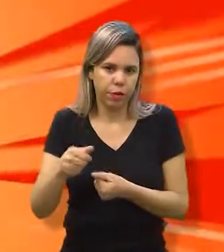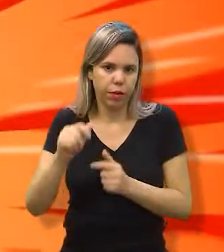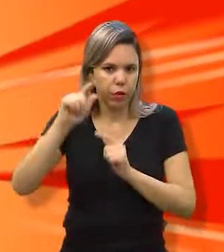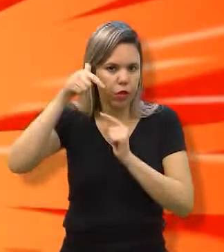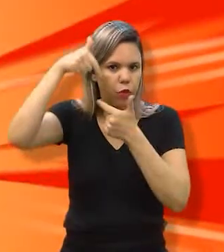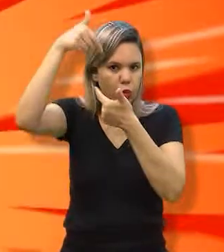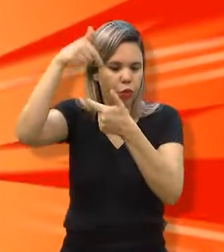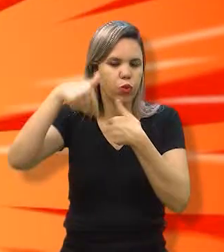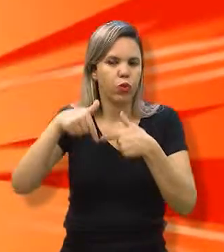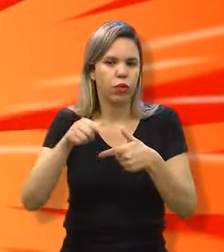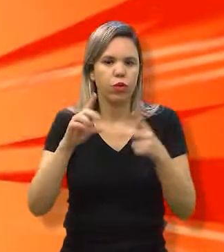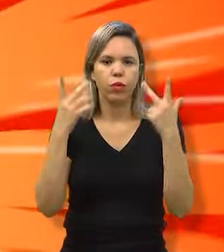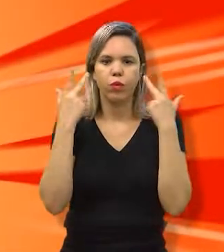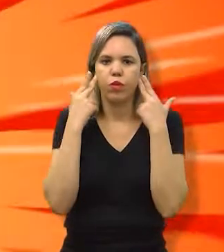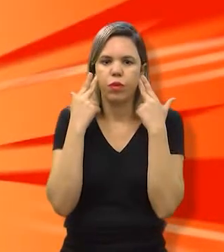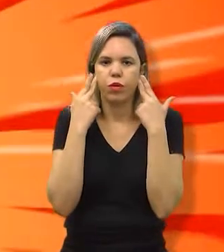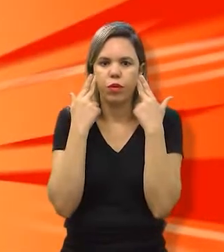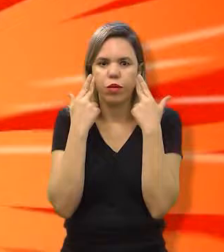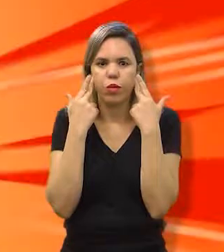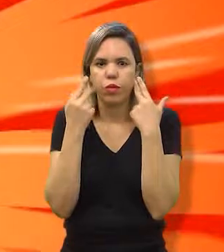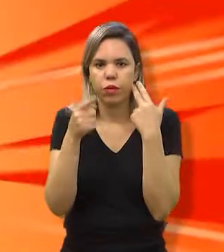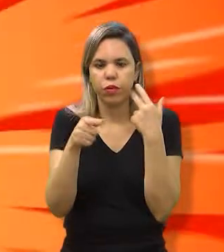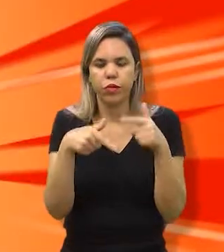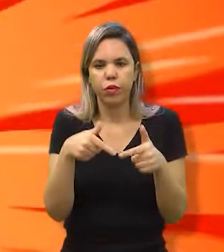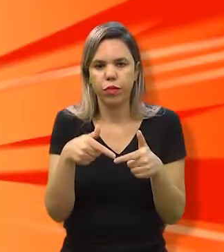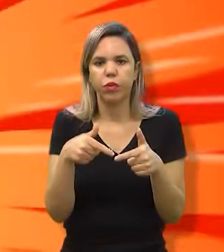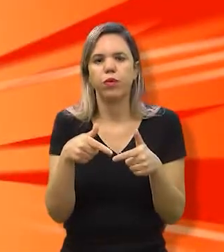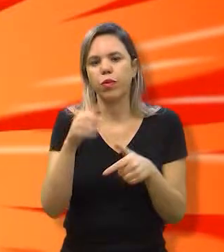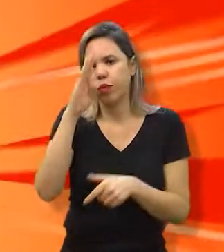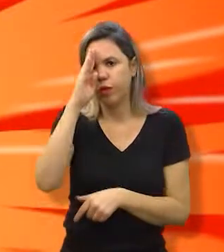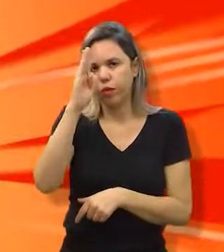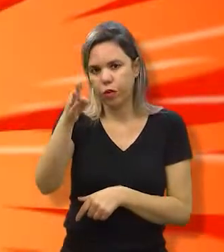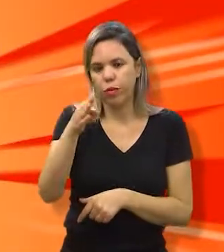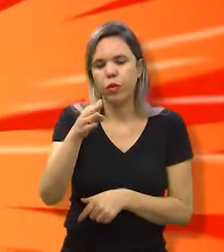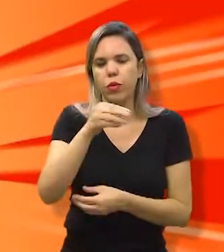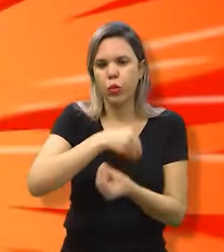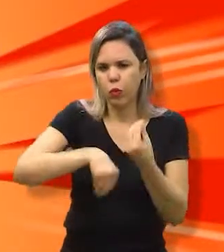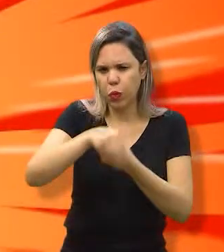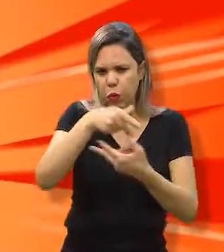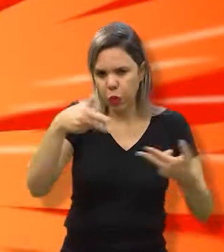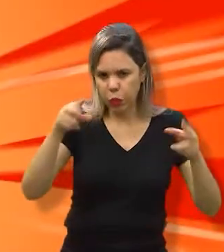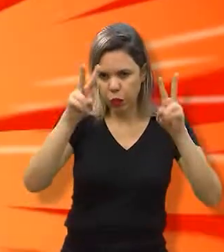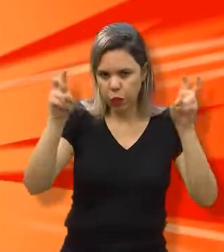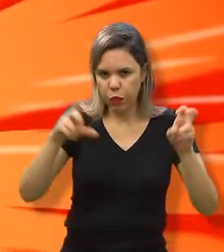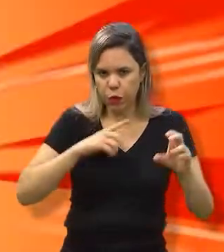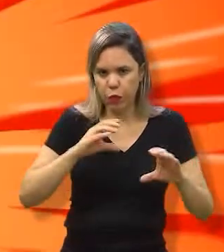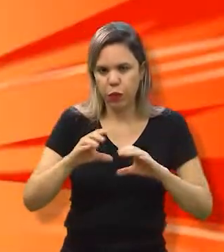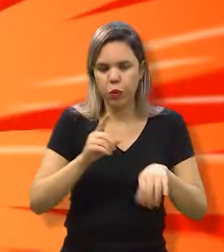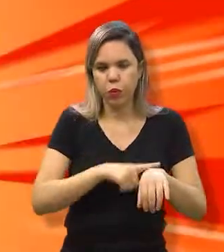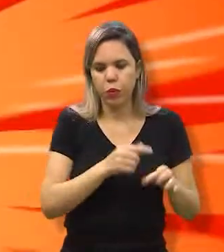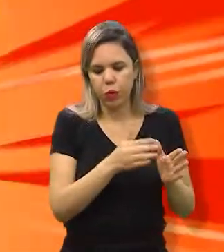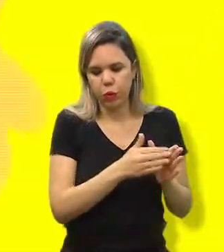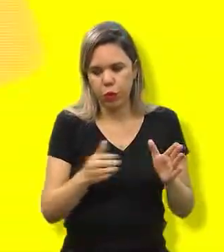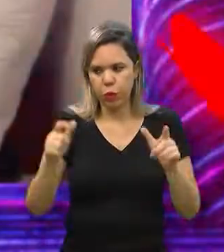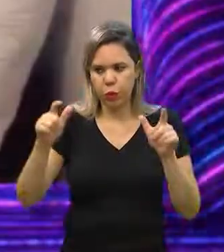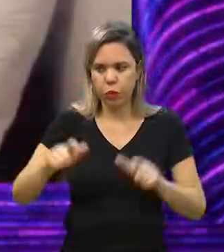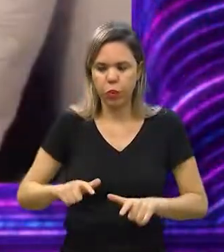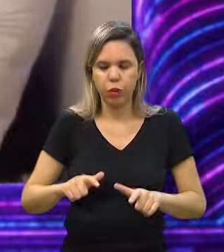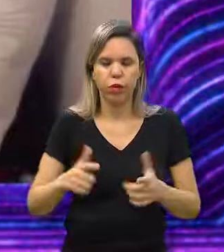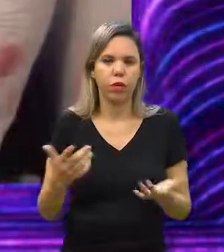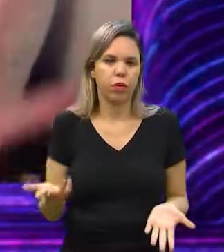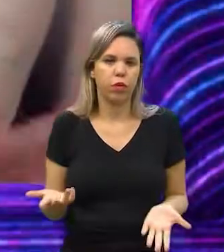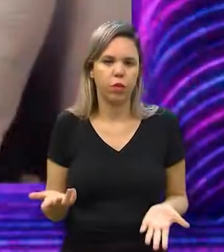depois os personagens é o trabalho normal, né? Mas quando você trabalha principalmente com multiverso, tem as relações de tempo e